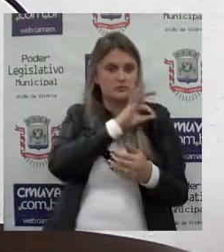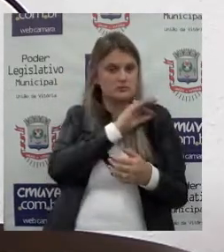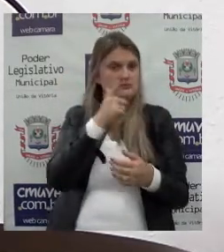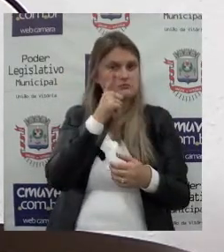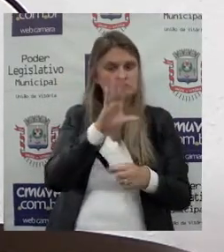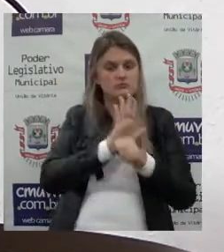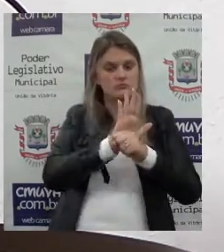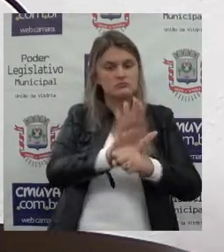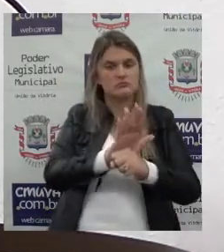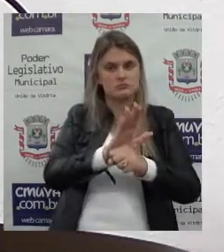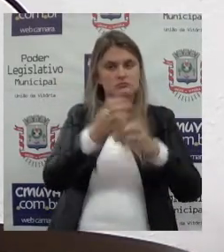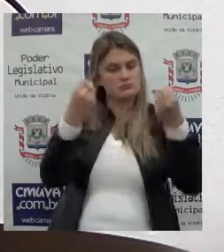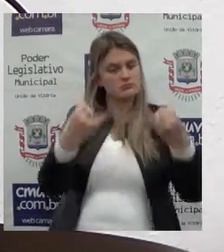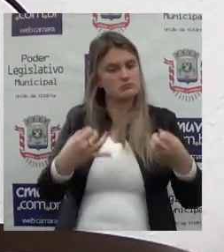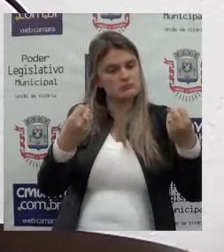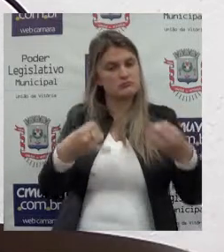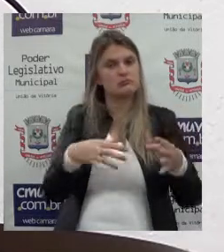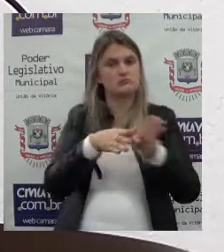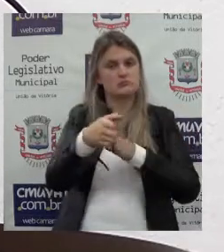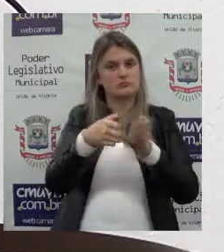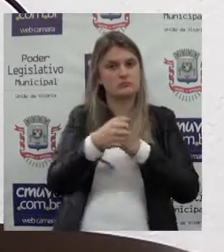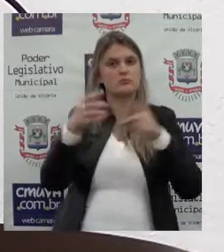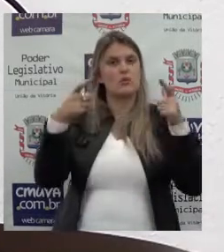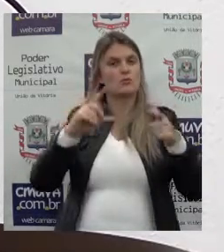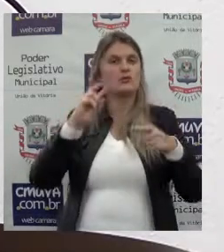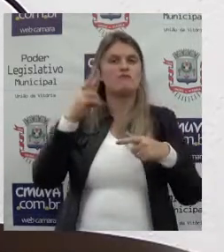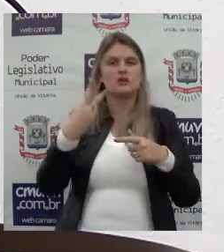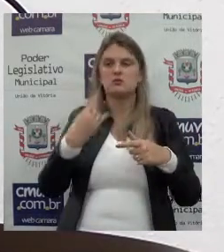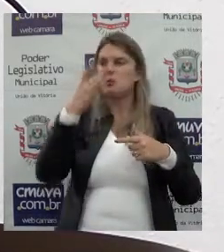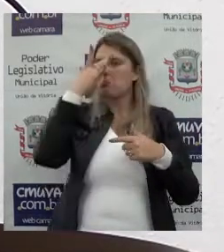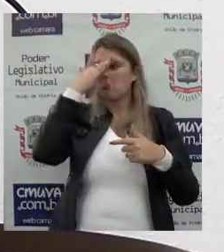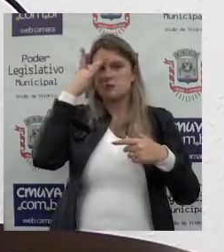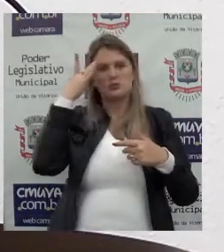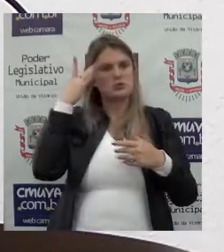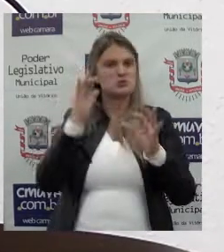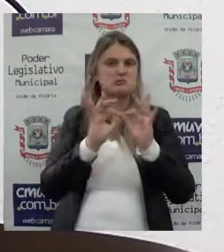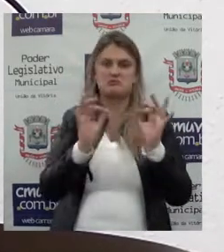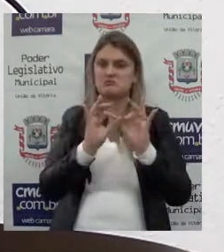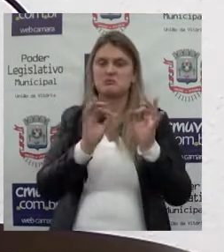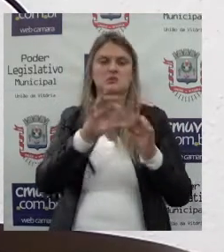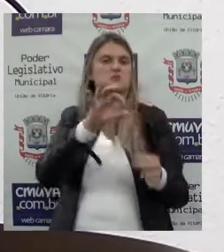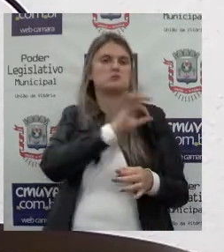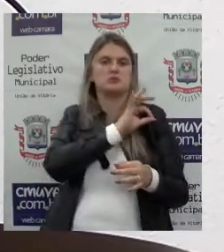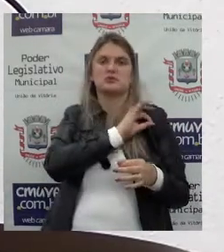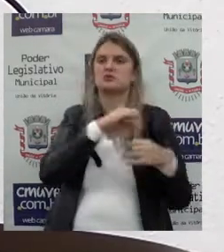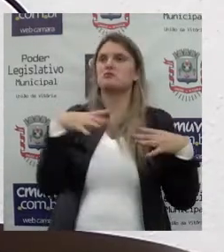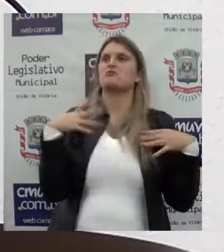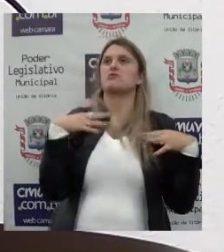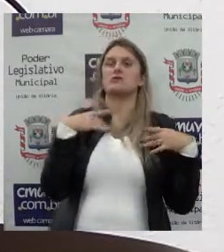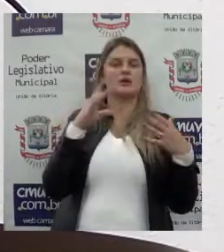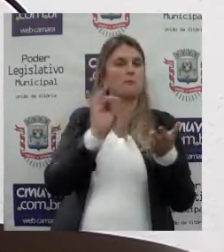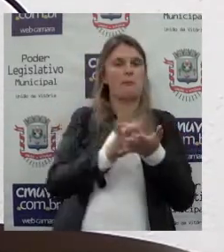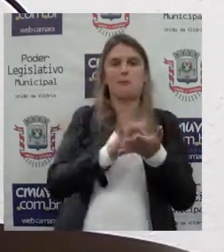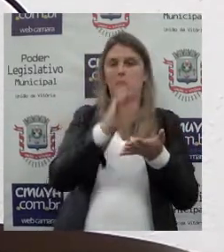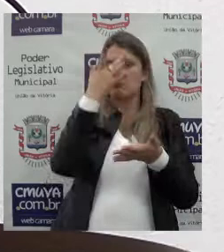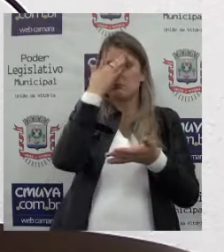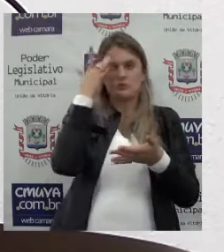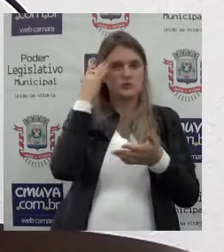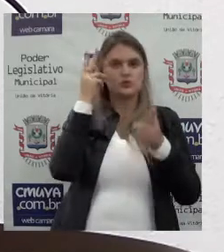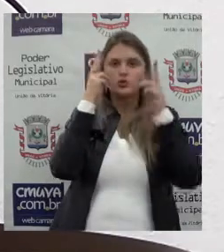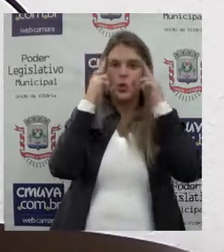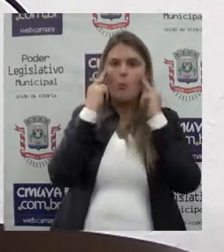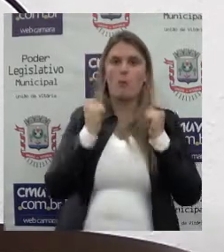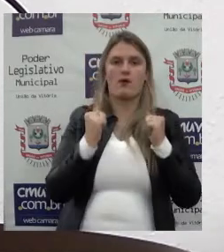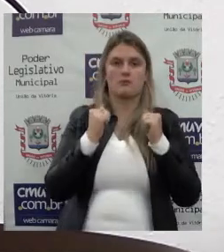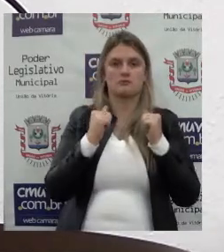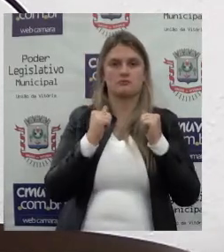mesmo de polícia cidadã. Onde o vereador, o cidadão comum, outro policial de folga, que